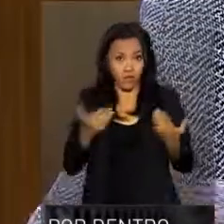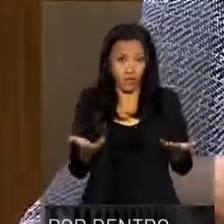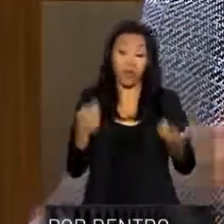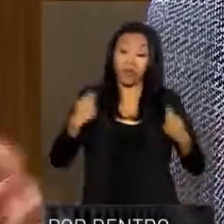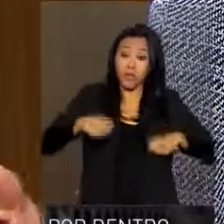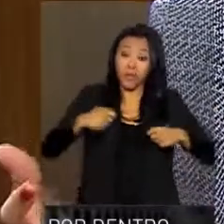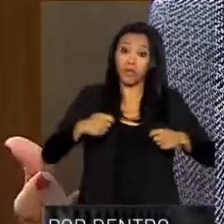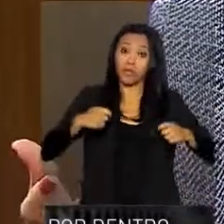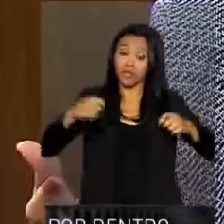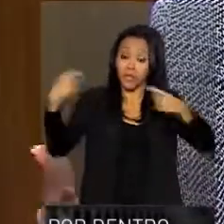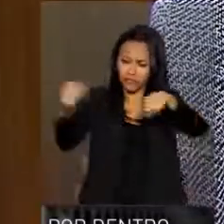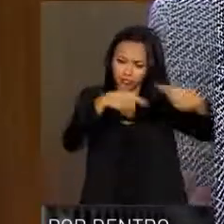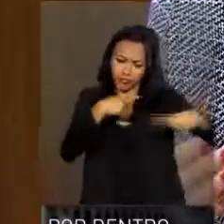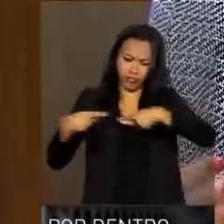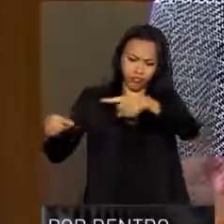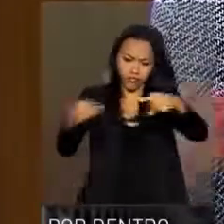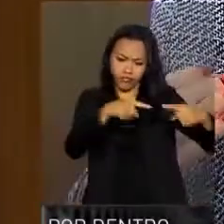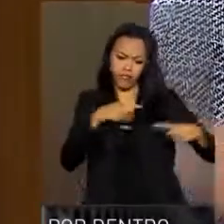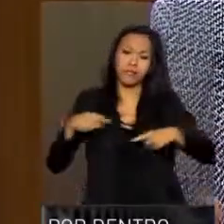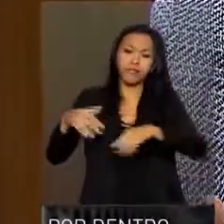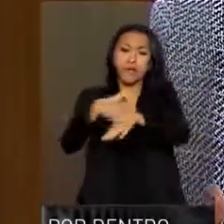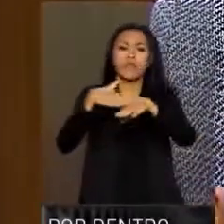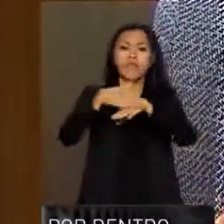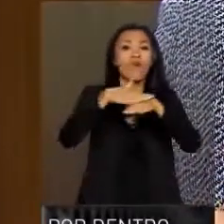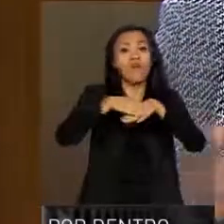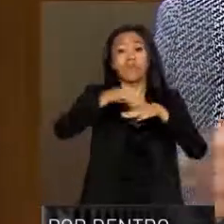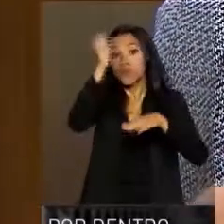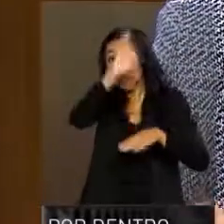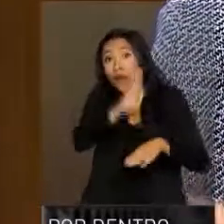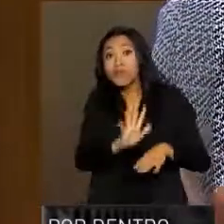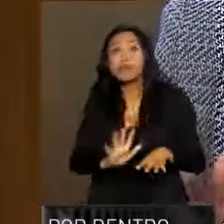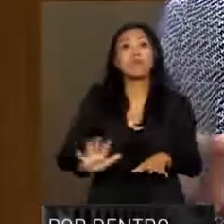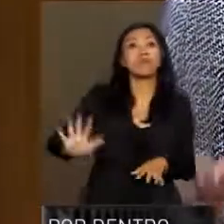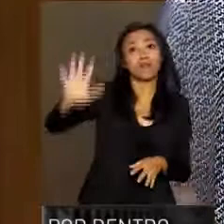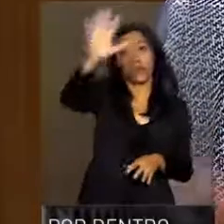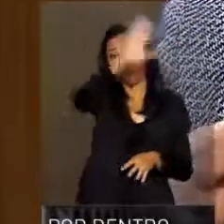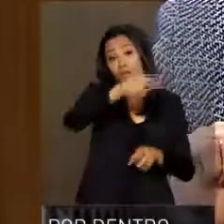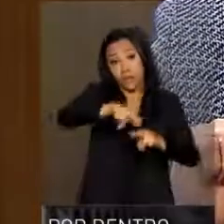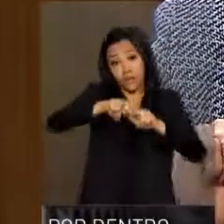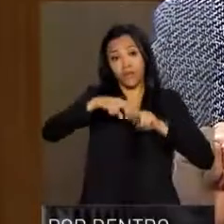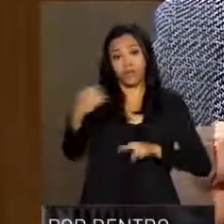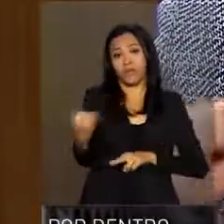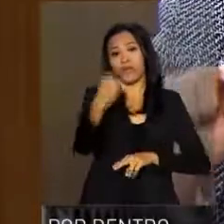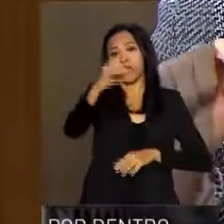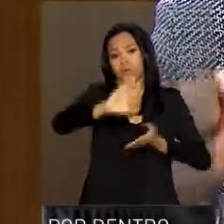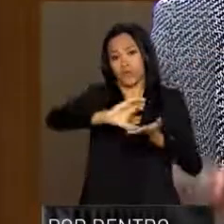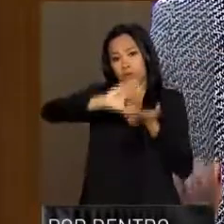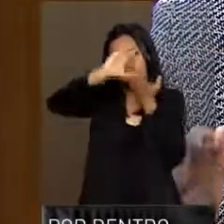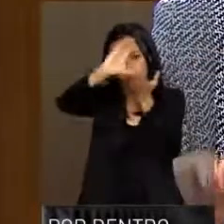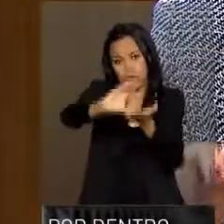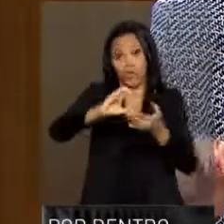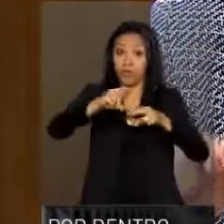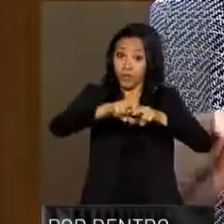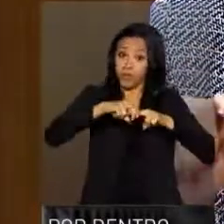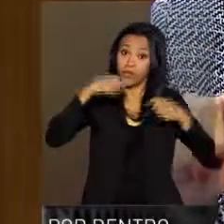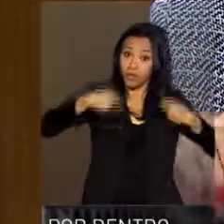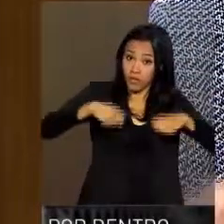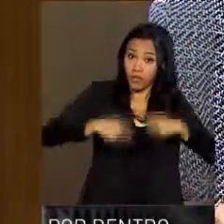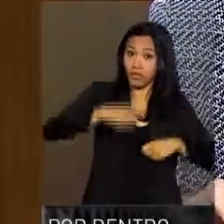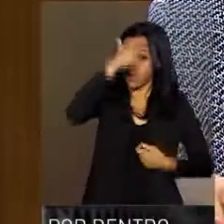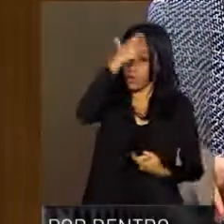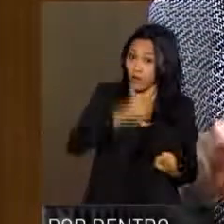fique no brasil todo e isso os conselhos municipais são necessários daí o agente político para que nós possamos